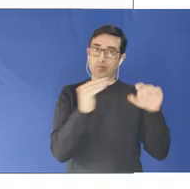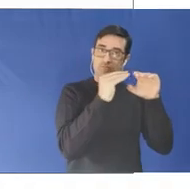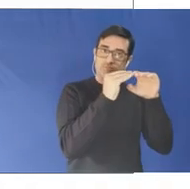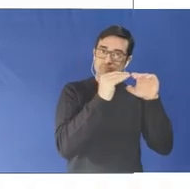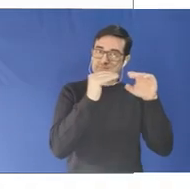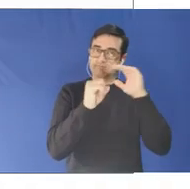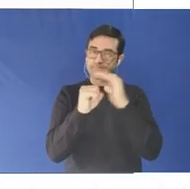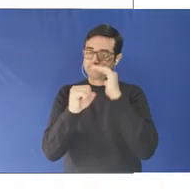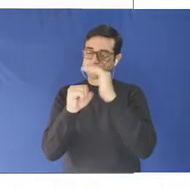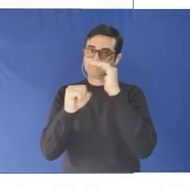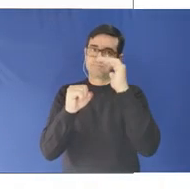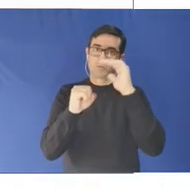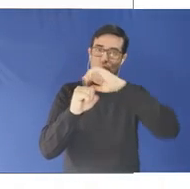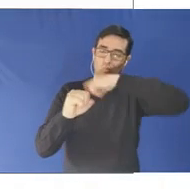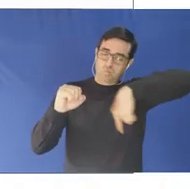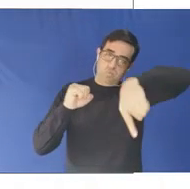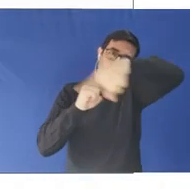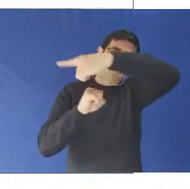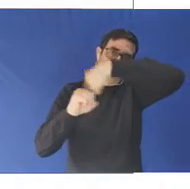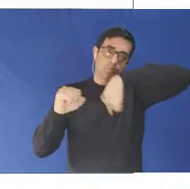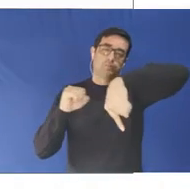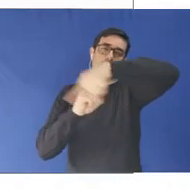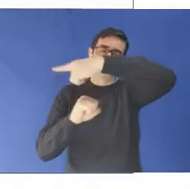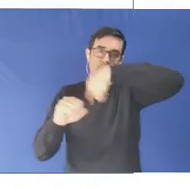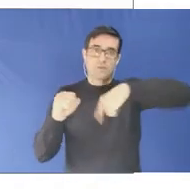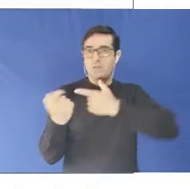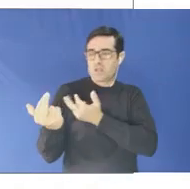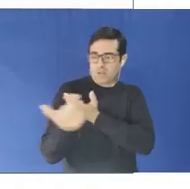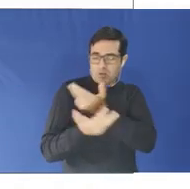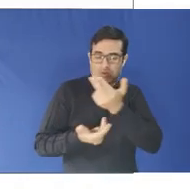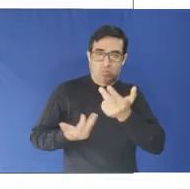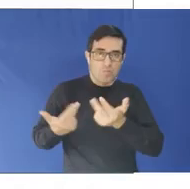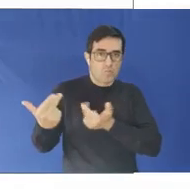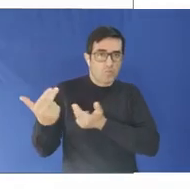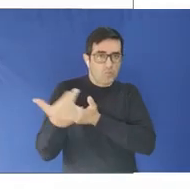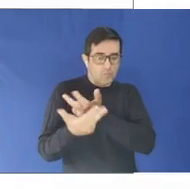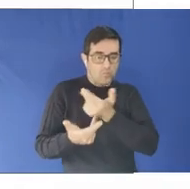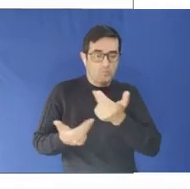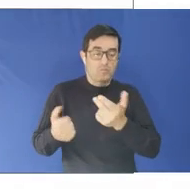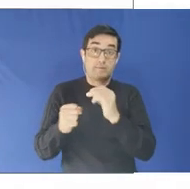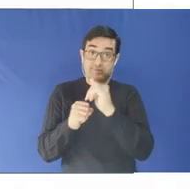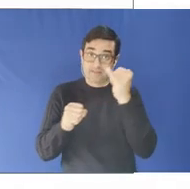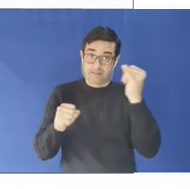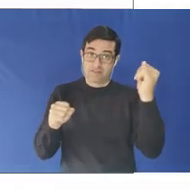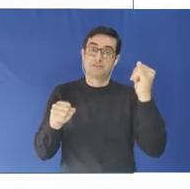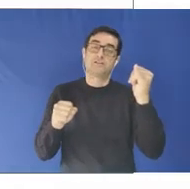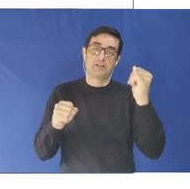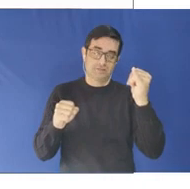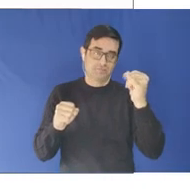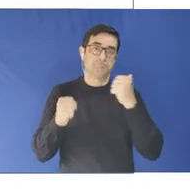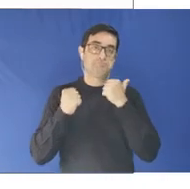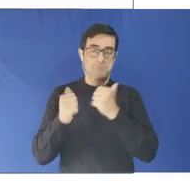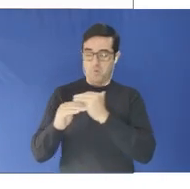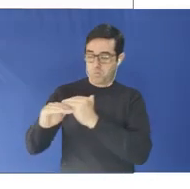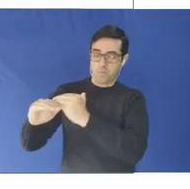deixando todos os todos os orbitais D iguais, simétricos,